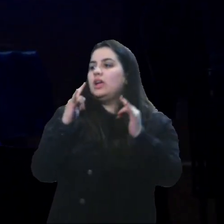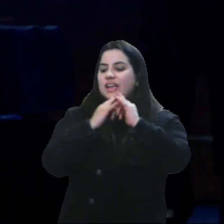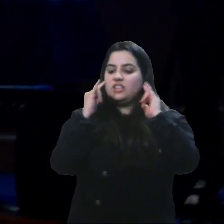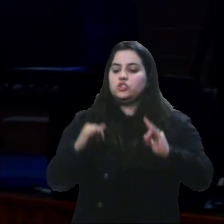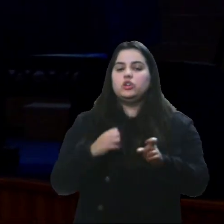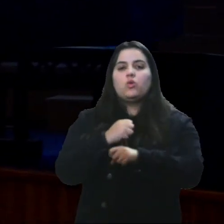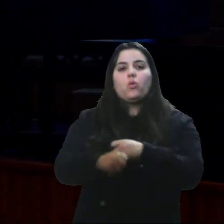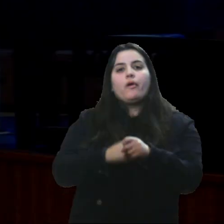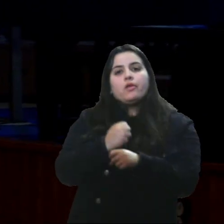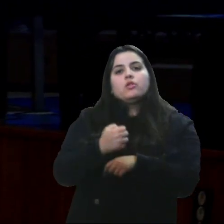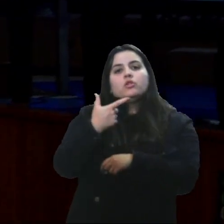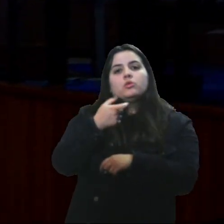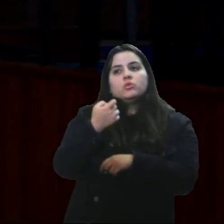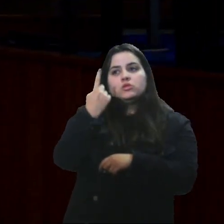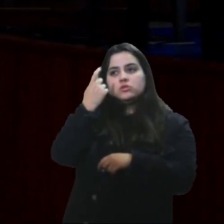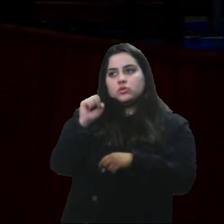2018.